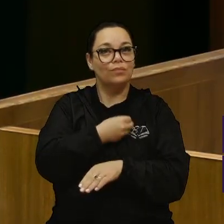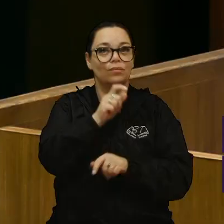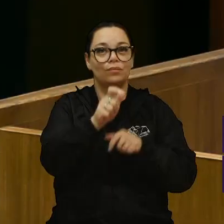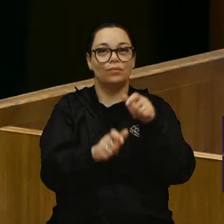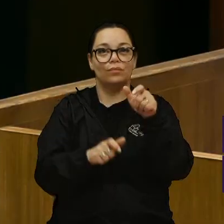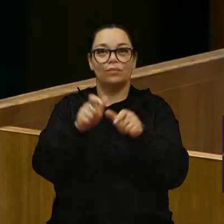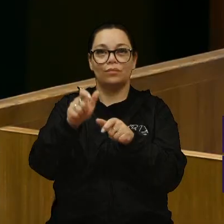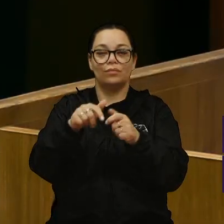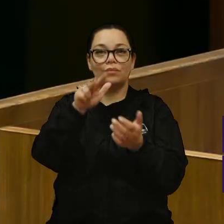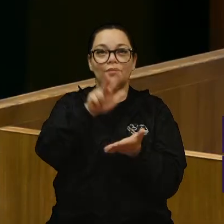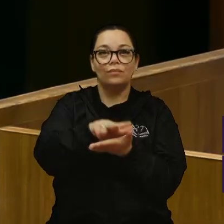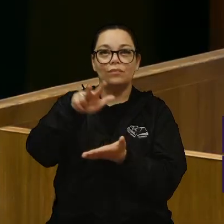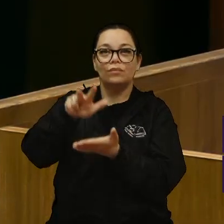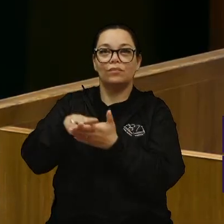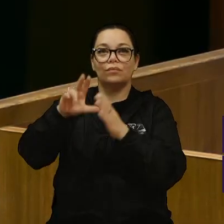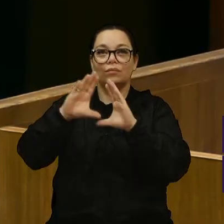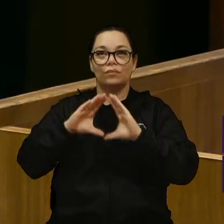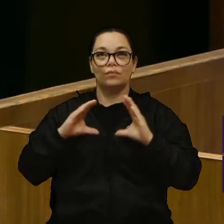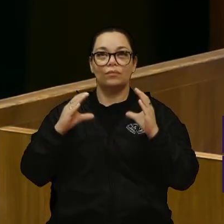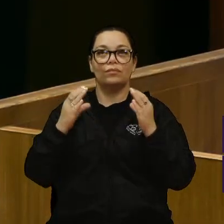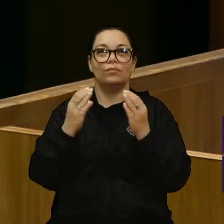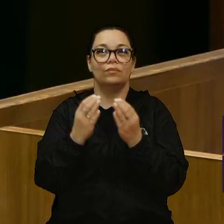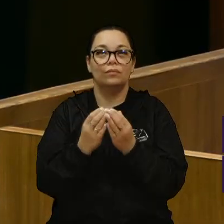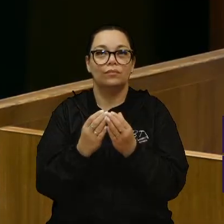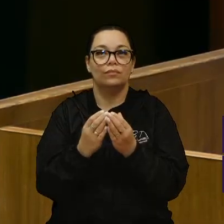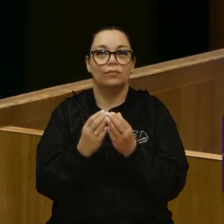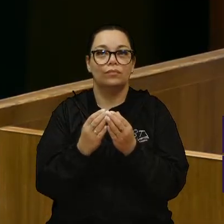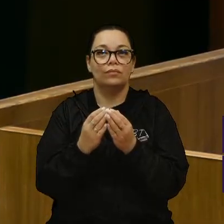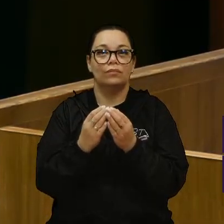dos territórios, da comunidade.